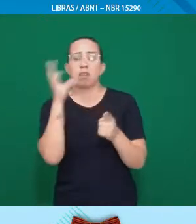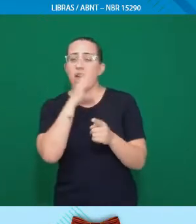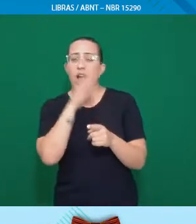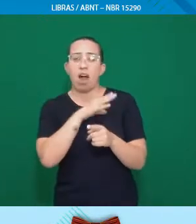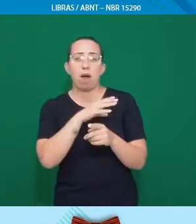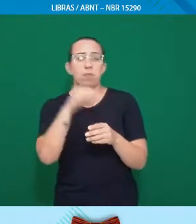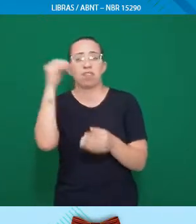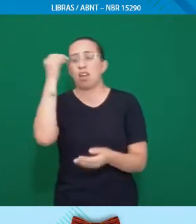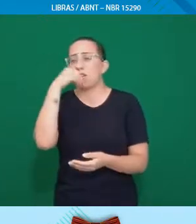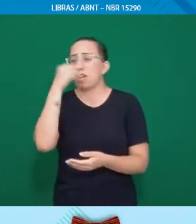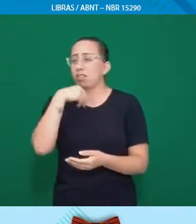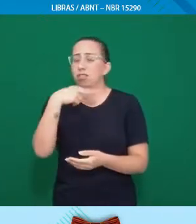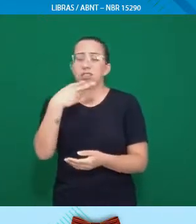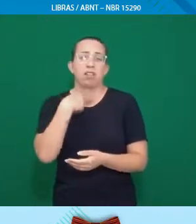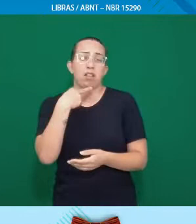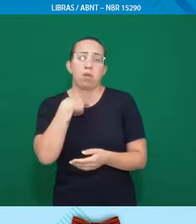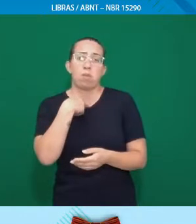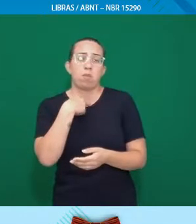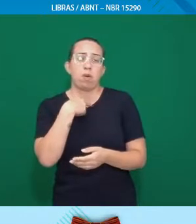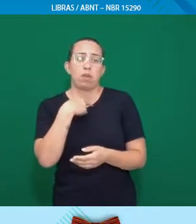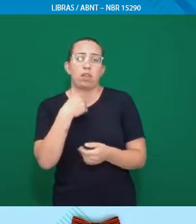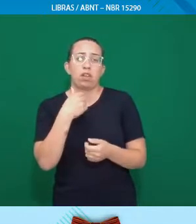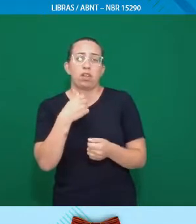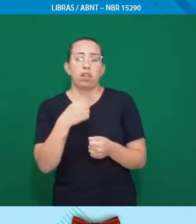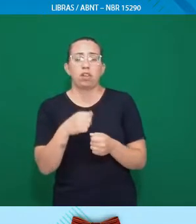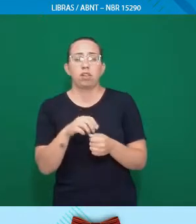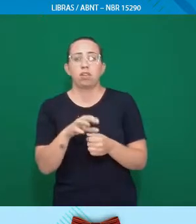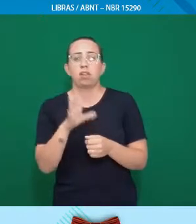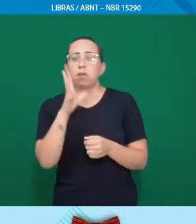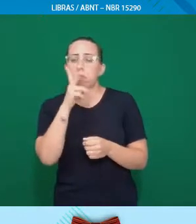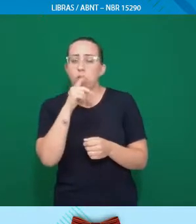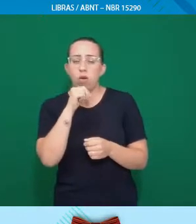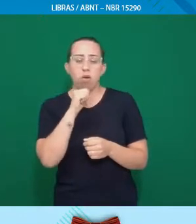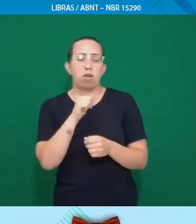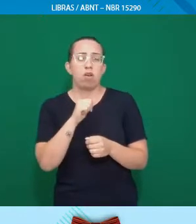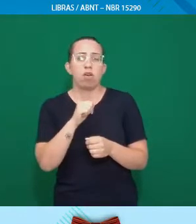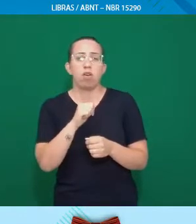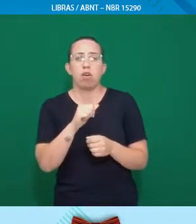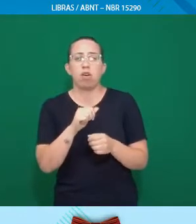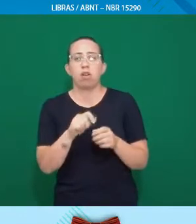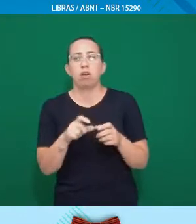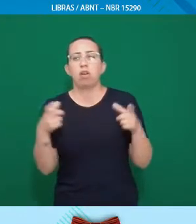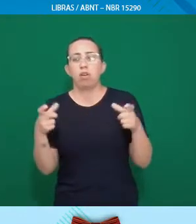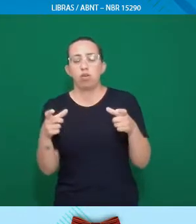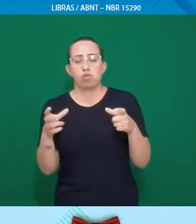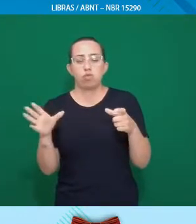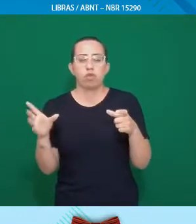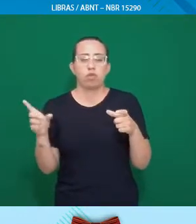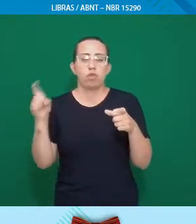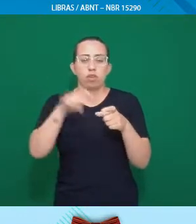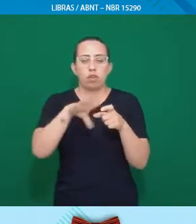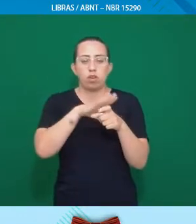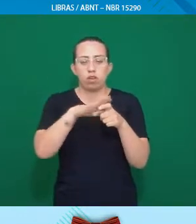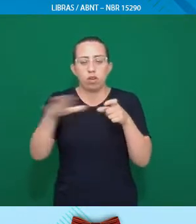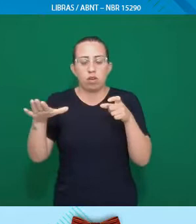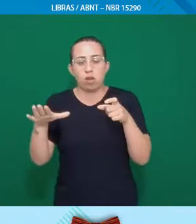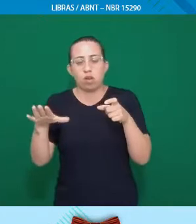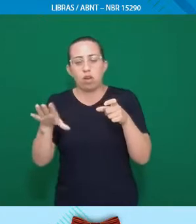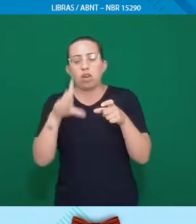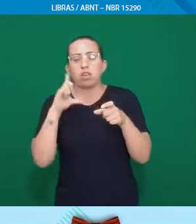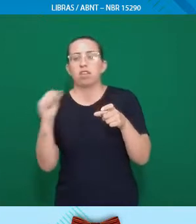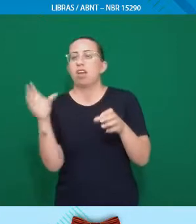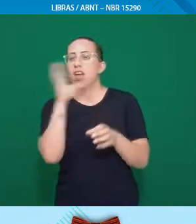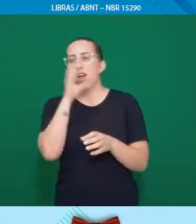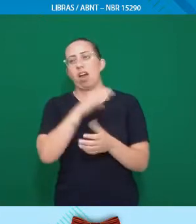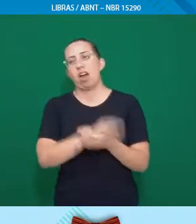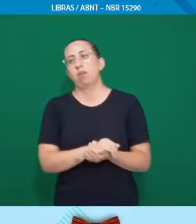manutenção integral da rodovia inclusive o que um tempo observando o fluxo de veículos ingressos para a velocidade que os veículos passam que